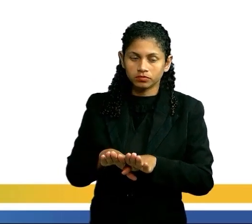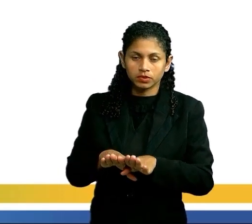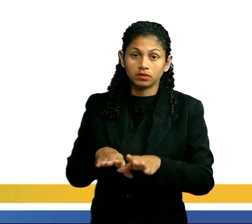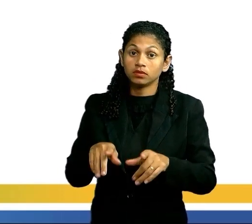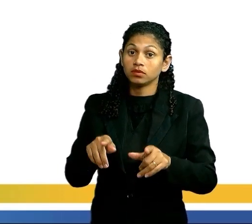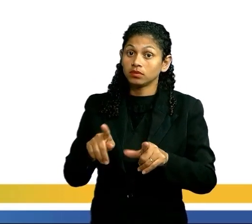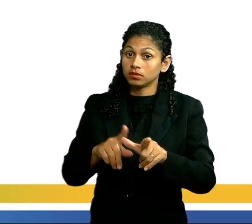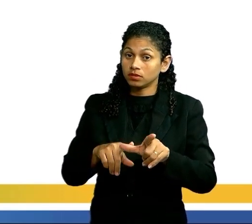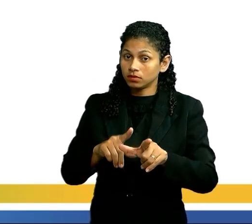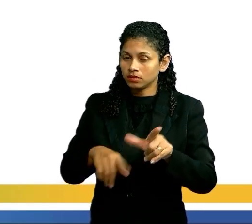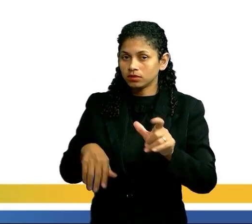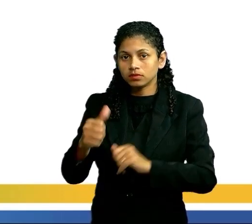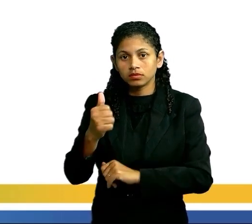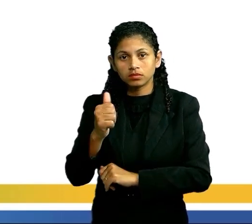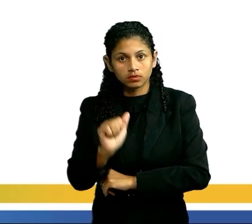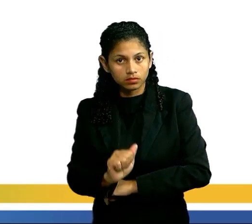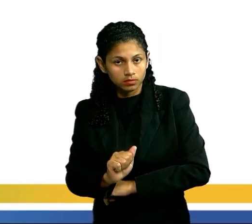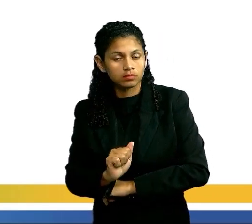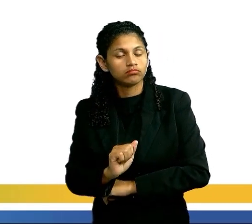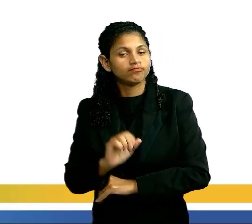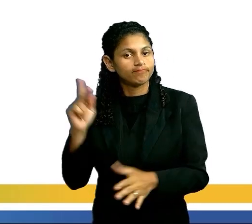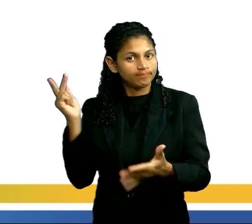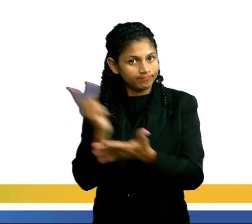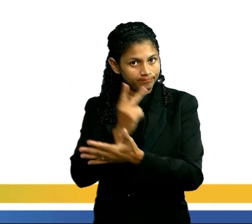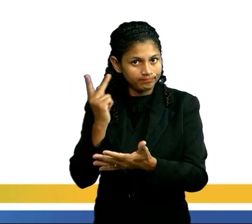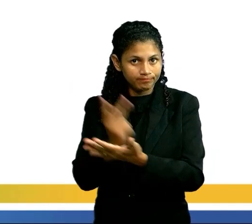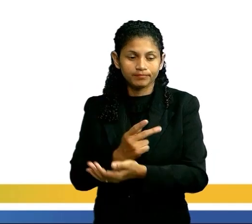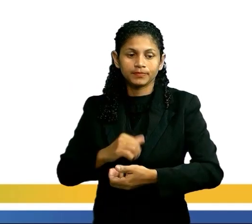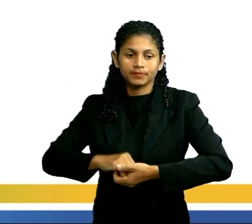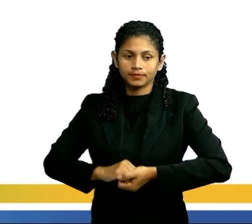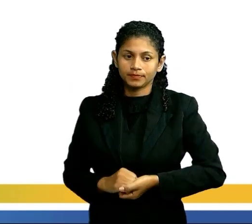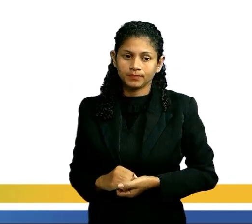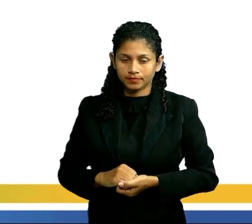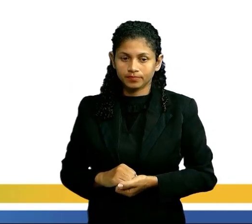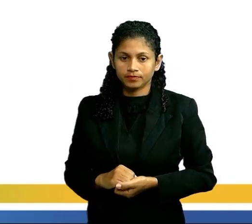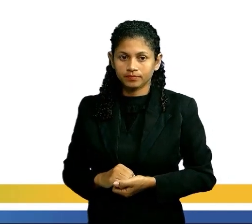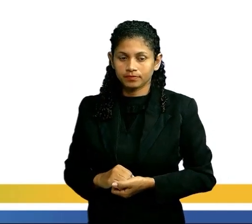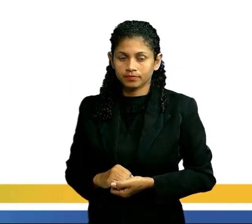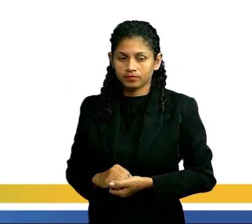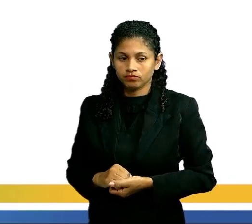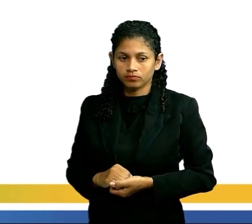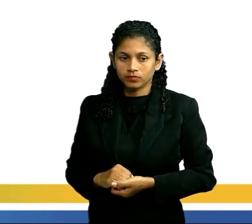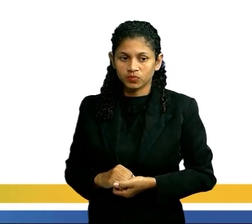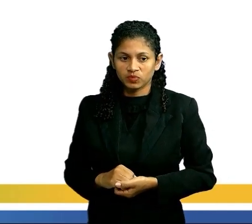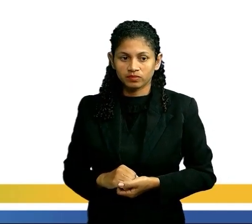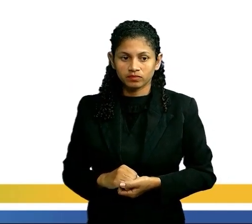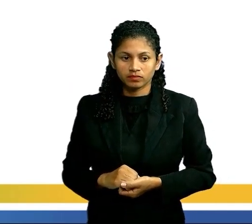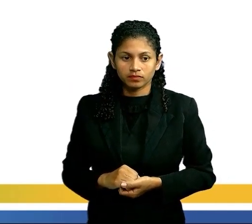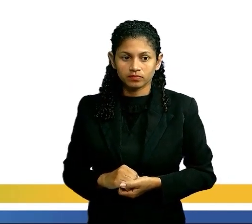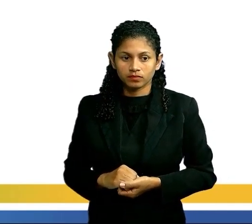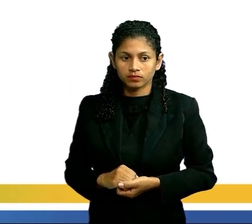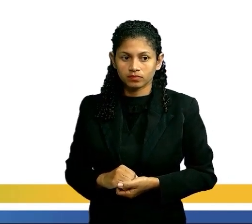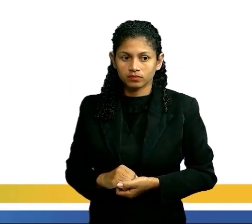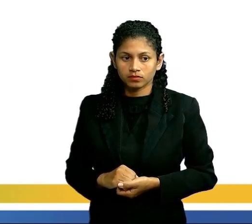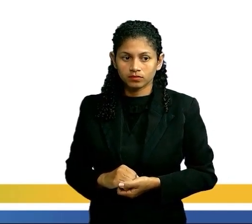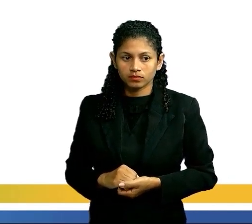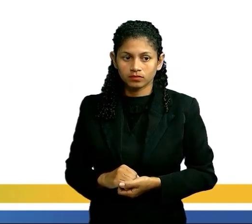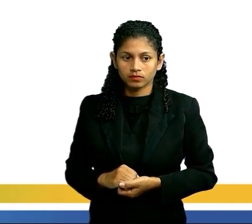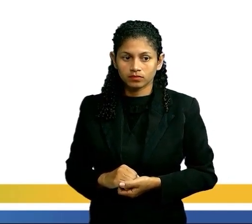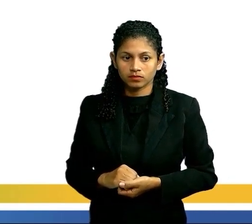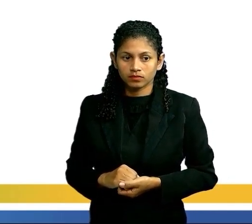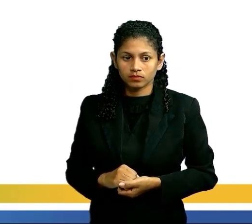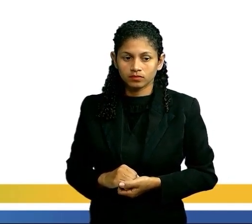formado por 6 carbonos, ligações simples e duplas alternadas, igual eu falei anteriormente. Então, A já